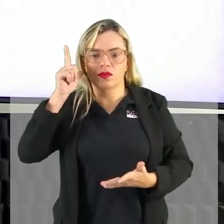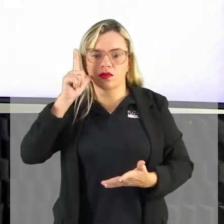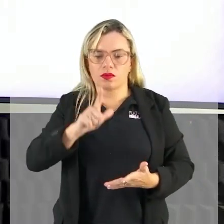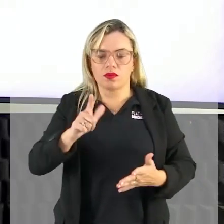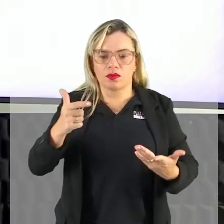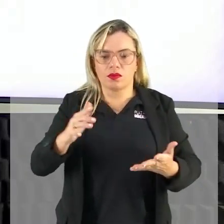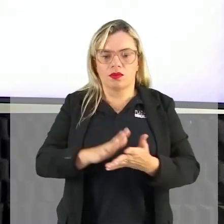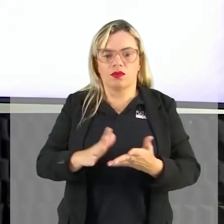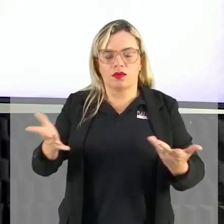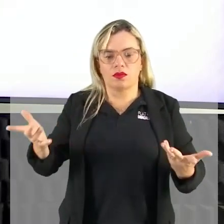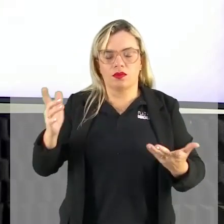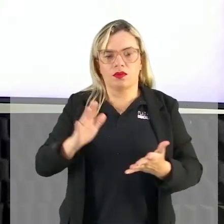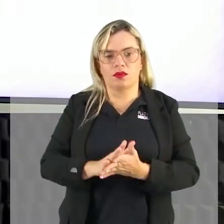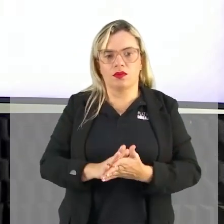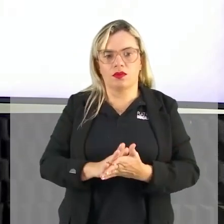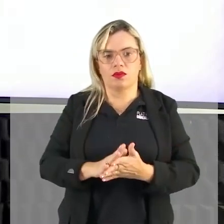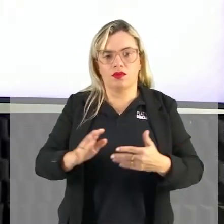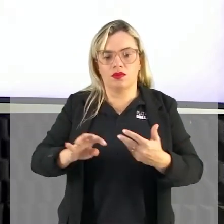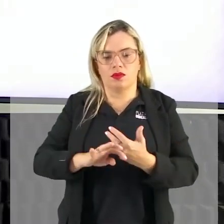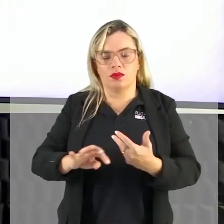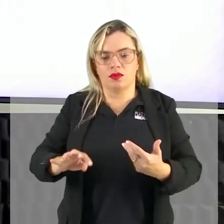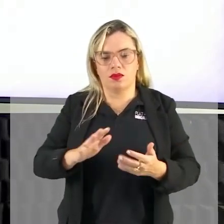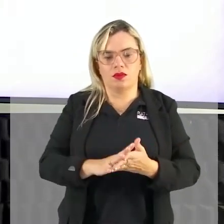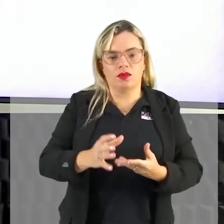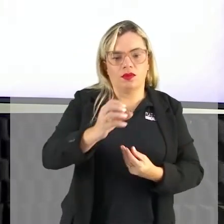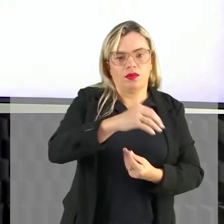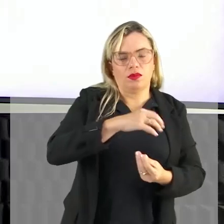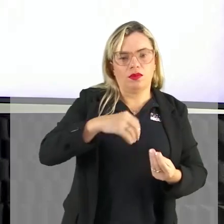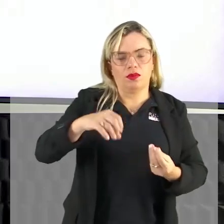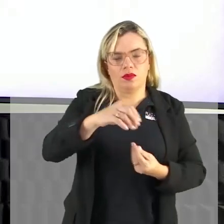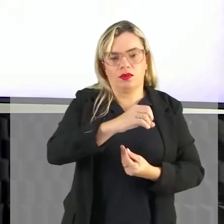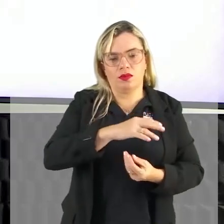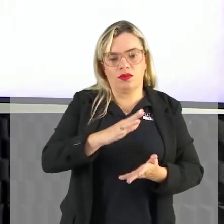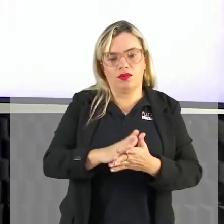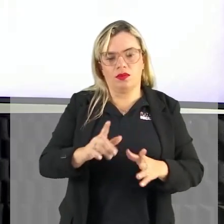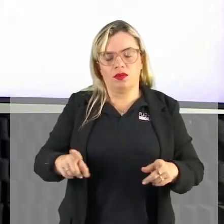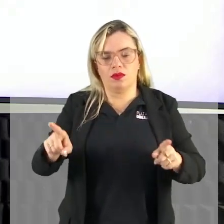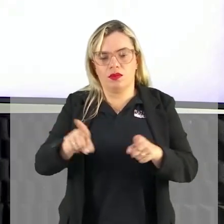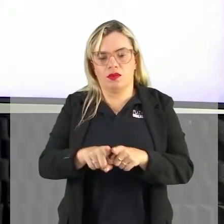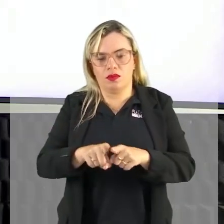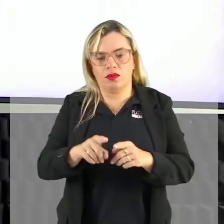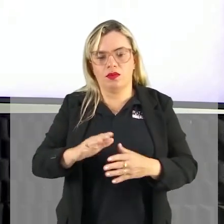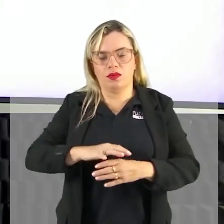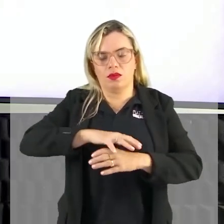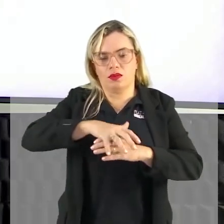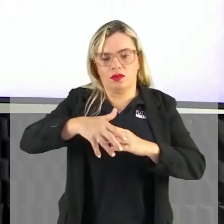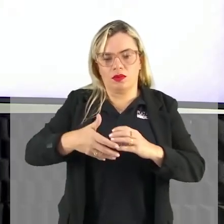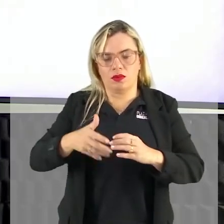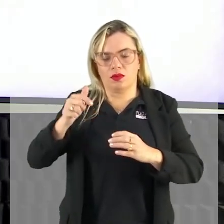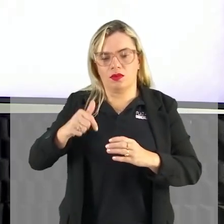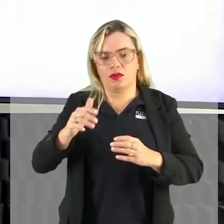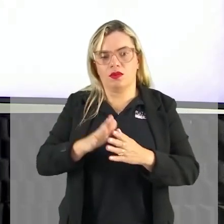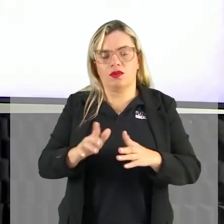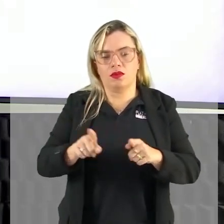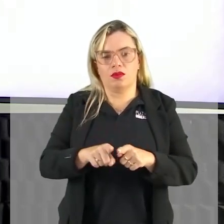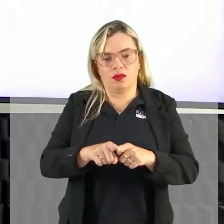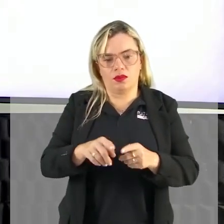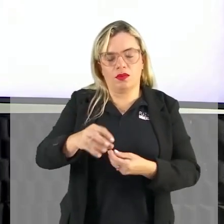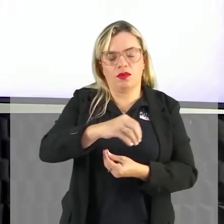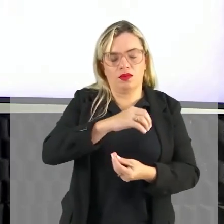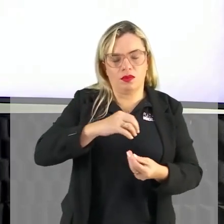conseguindo separar, só isolar o fungo, né? Porque eu também vou encontrar membrana plasmática lá no fungo.